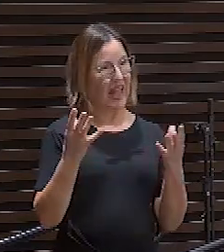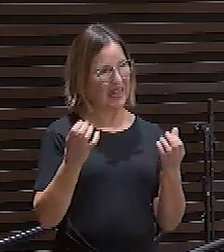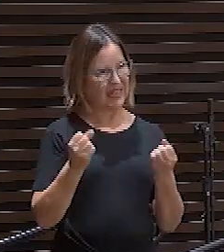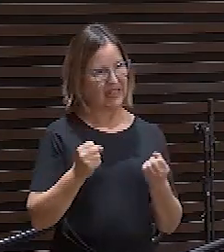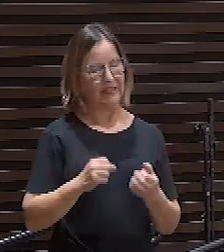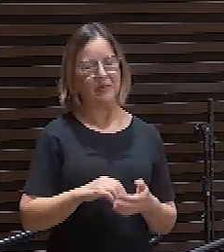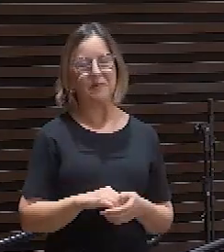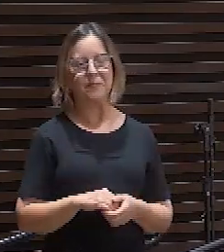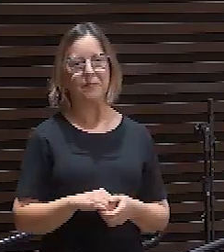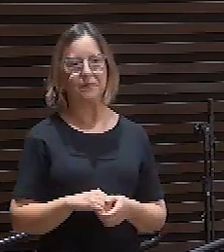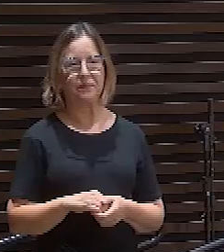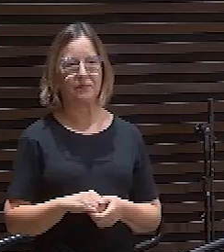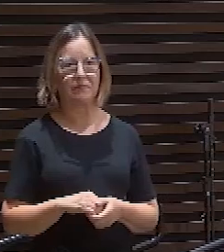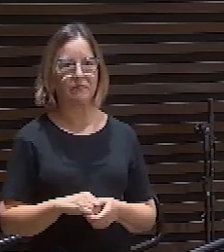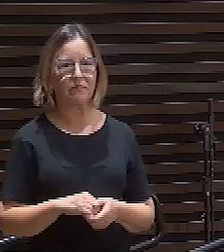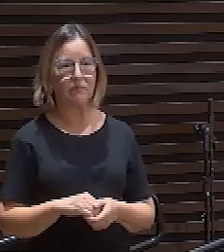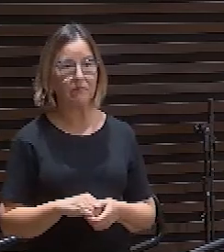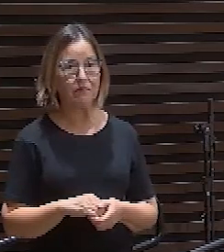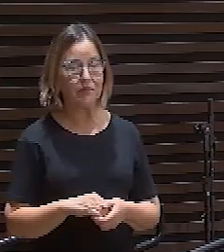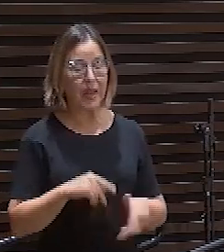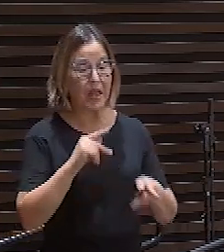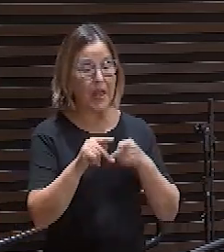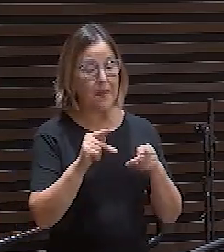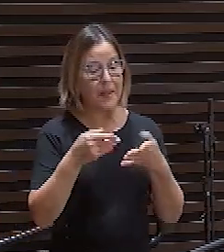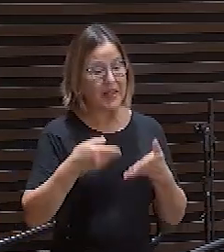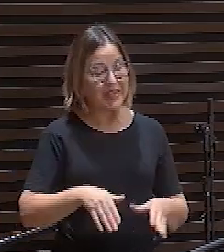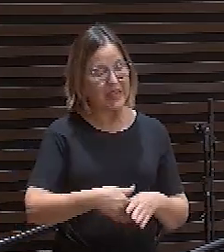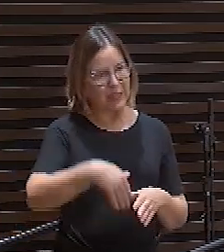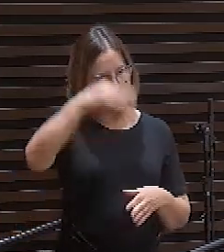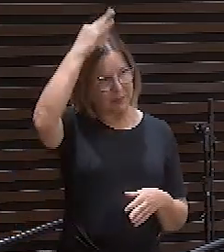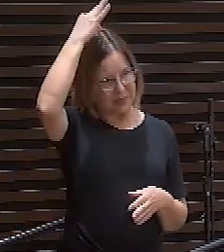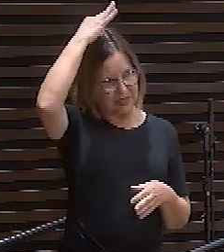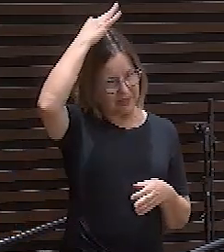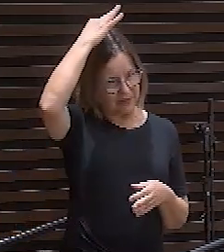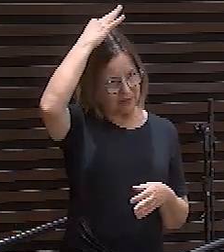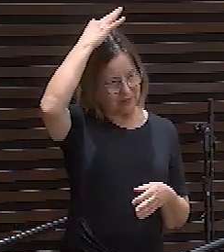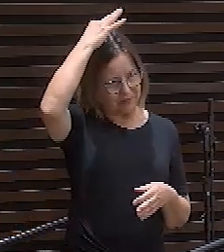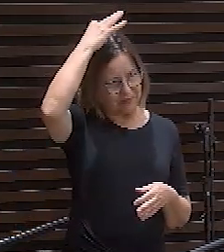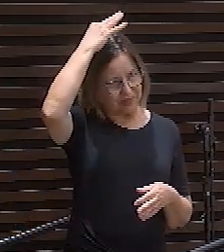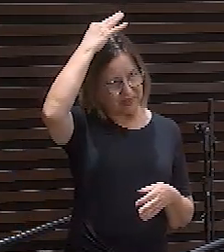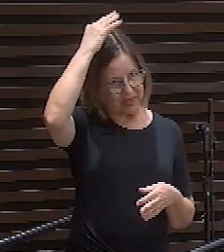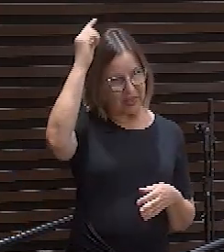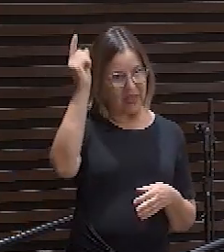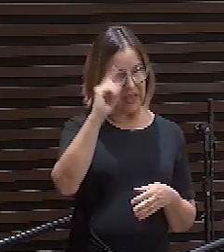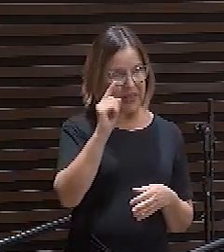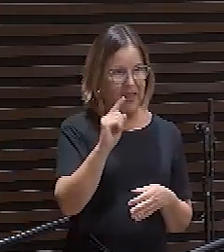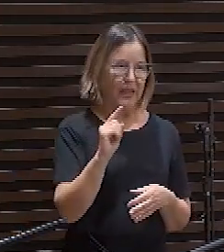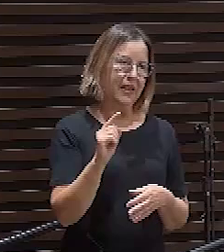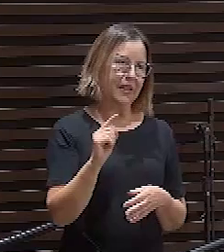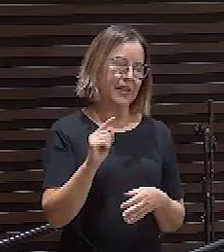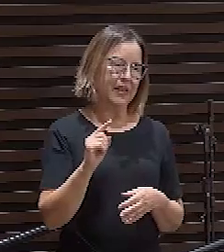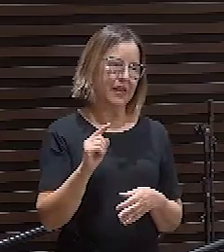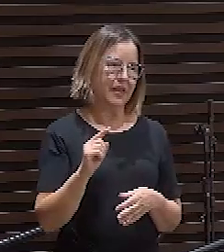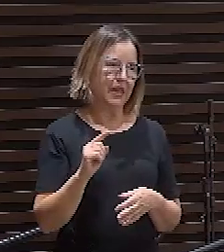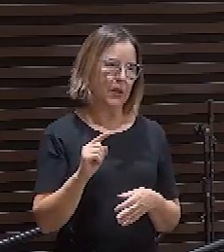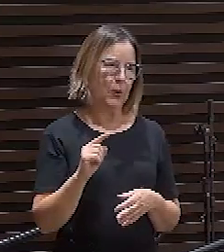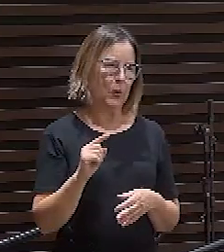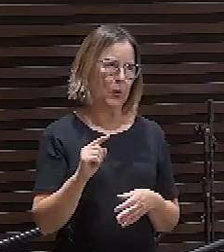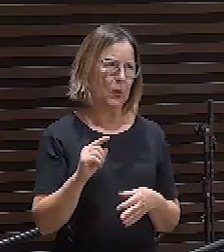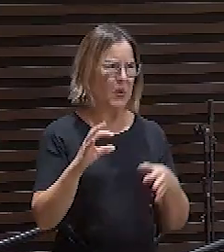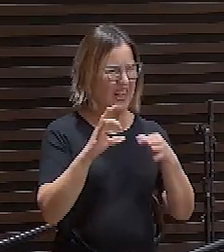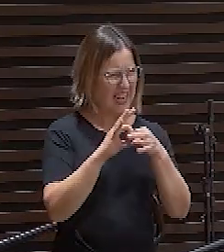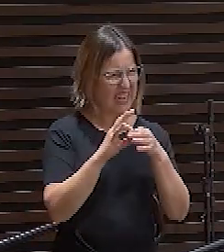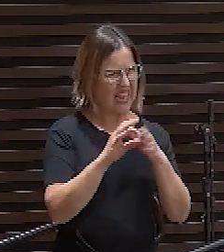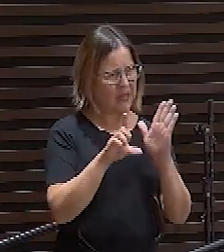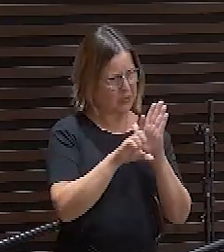esse assunto de herança, os nascidos de novo não estão mais vinculados à lei do Antigo Testamento. Quando eu